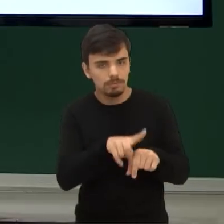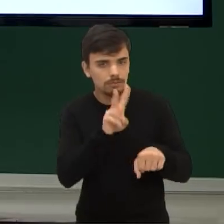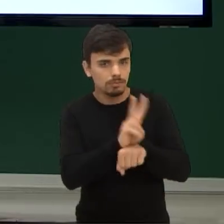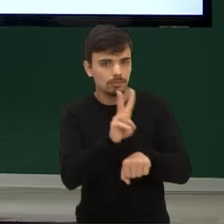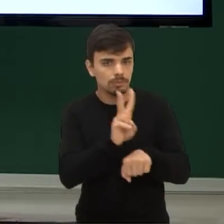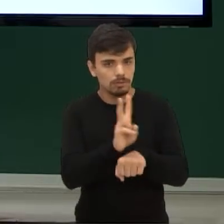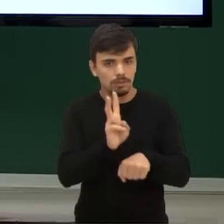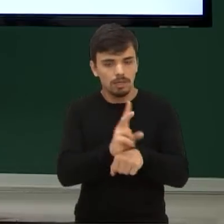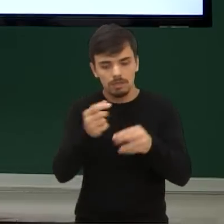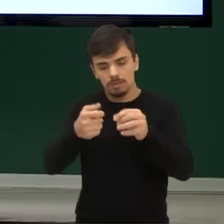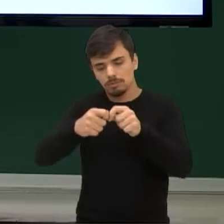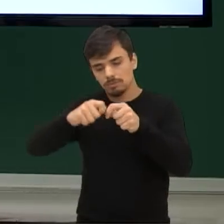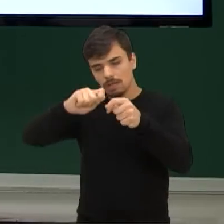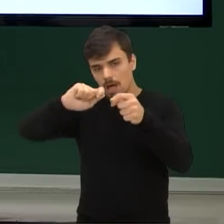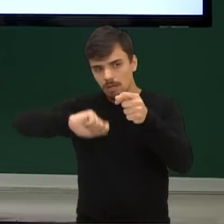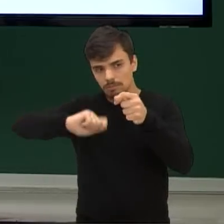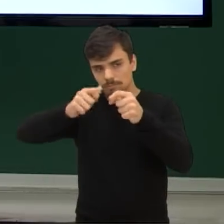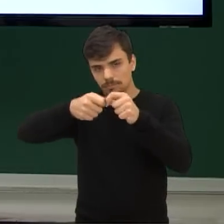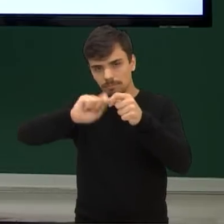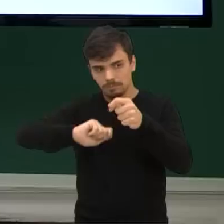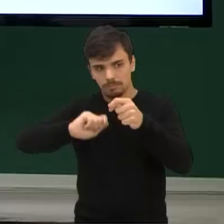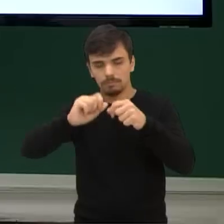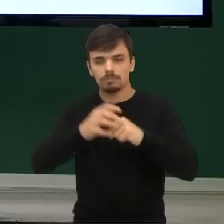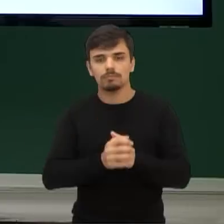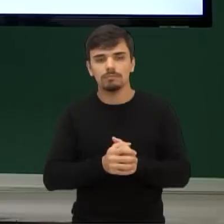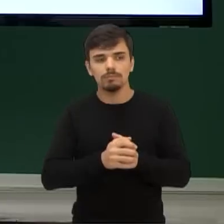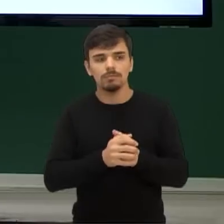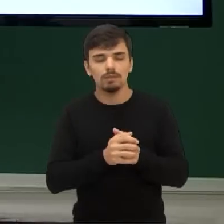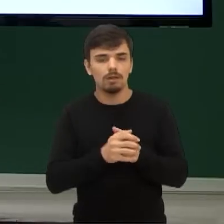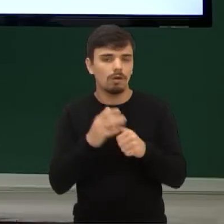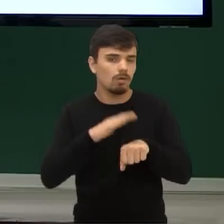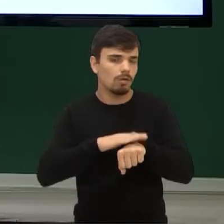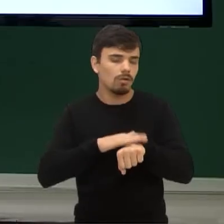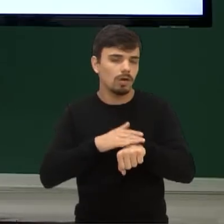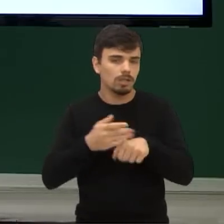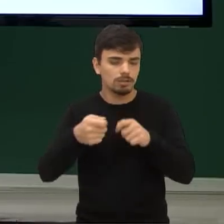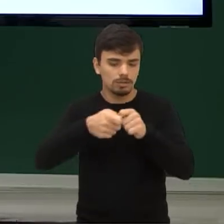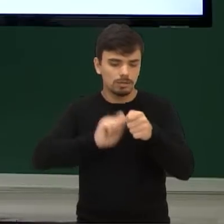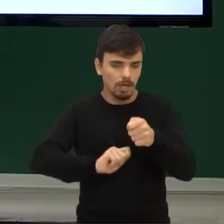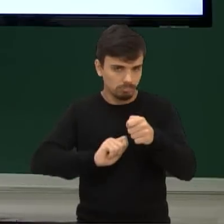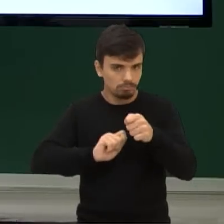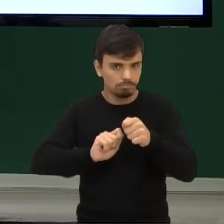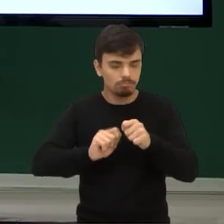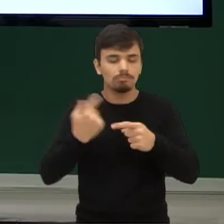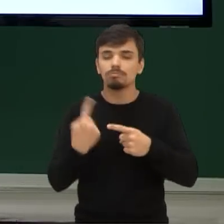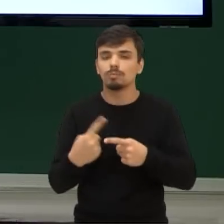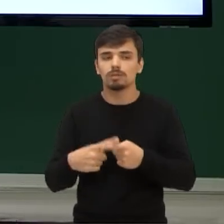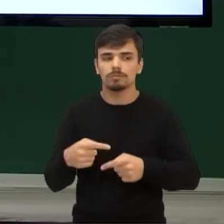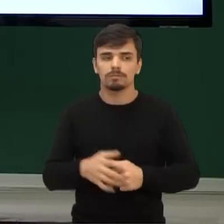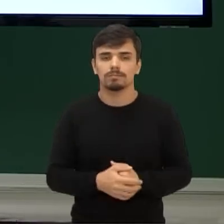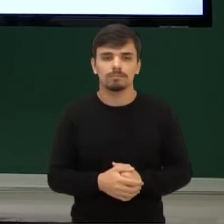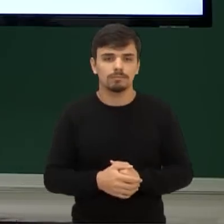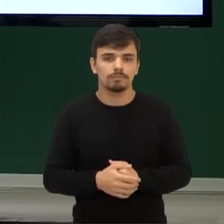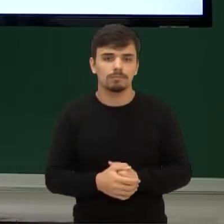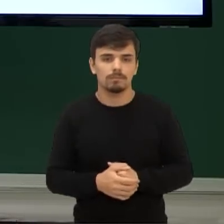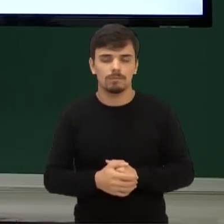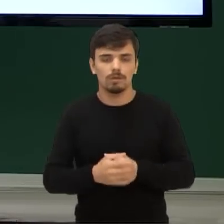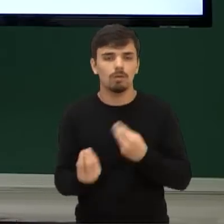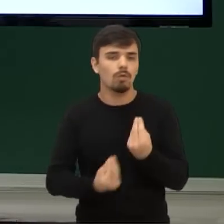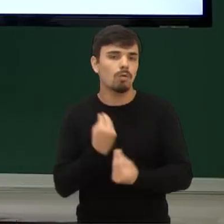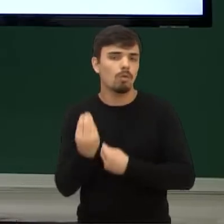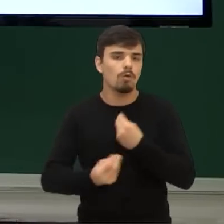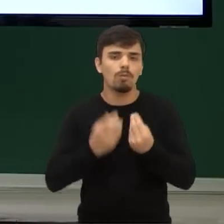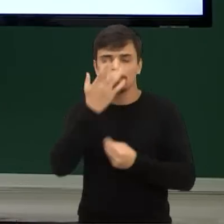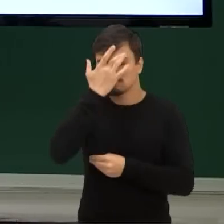hora de abrir essa camisinha, né, na hora de rasgar o pacote, certo? Por quê? Conforme o jeito que a